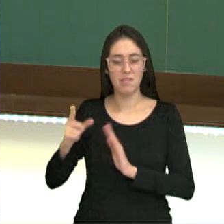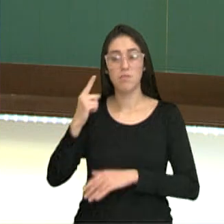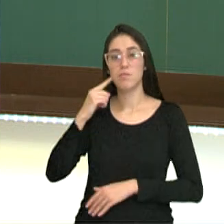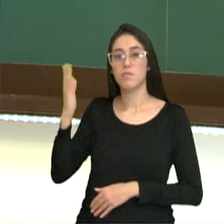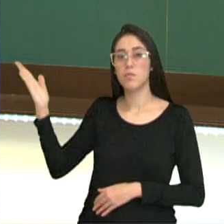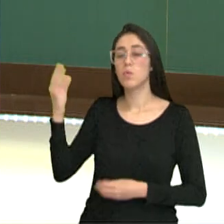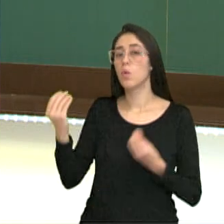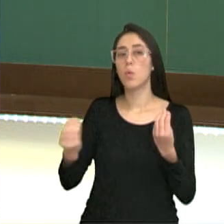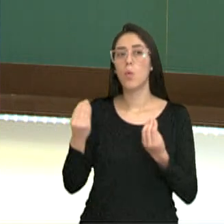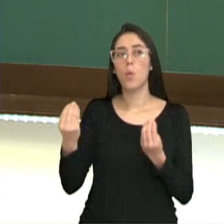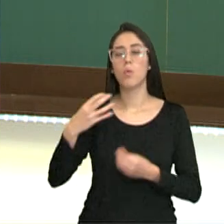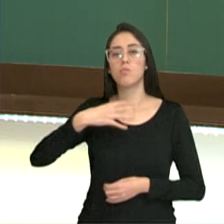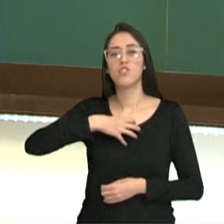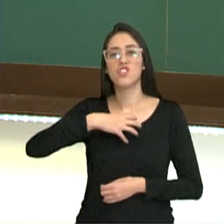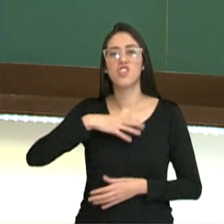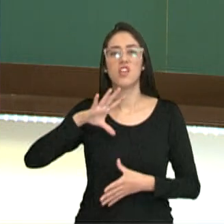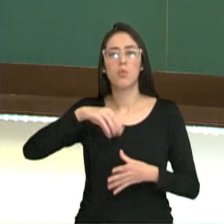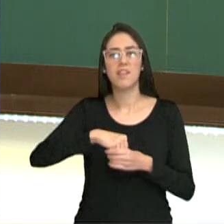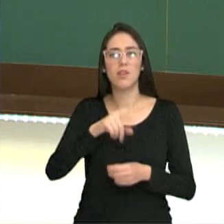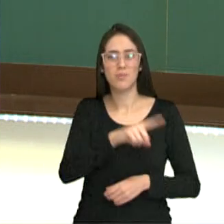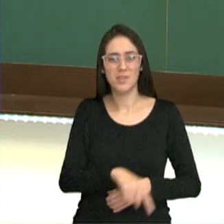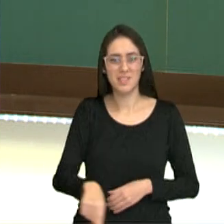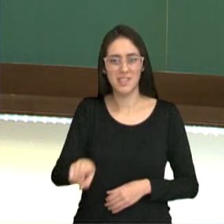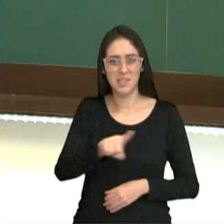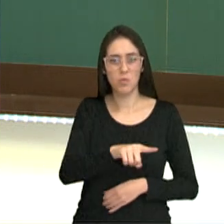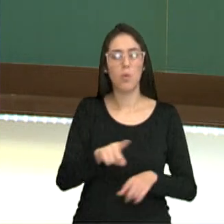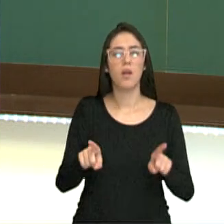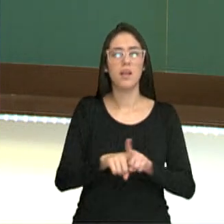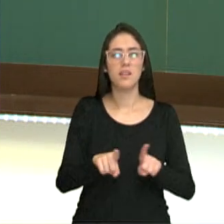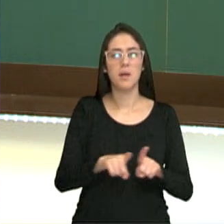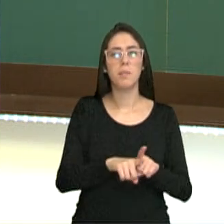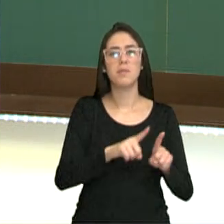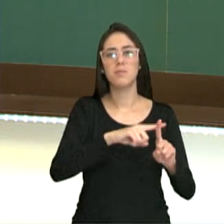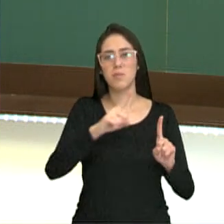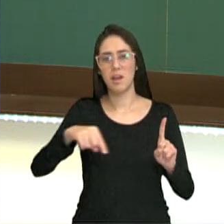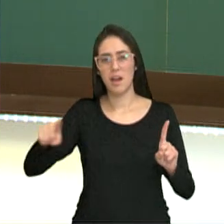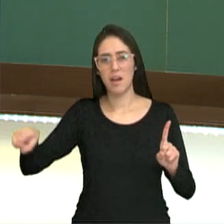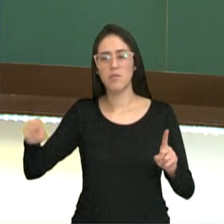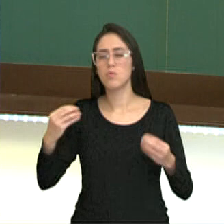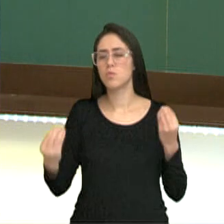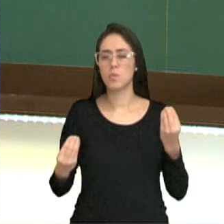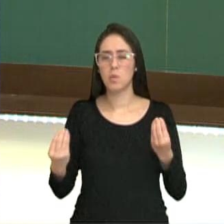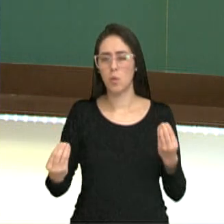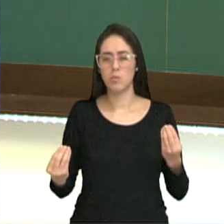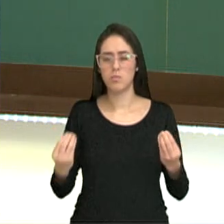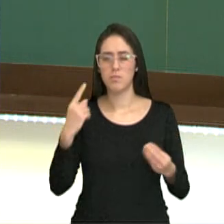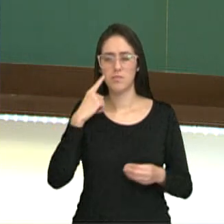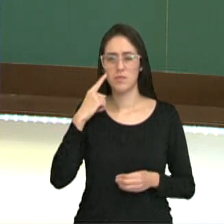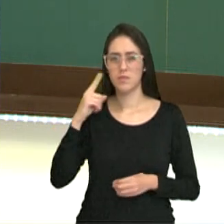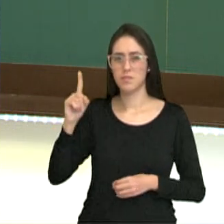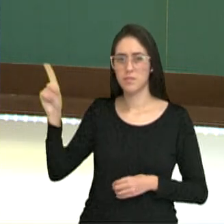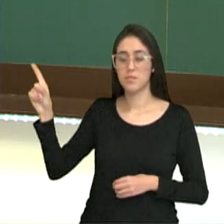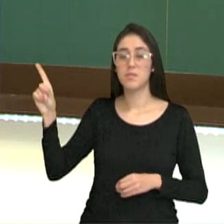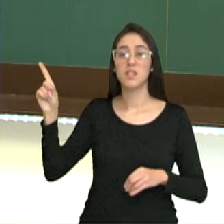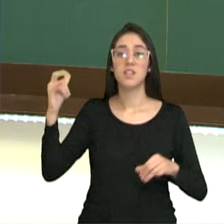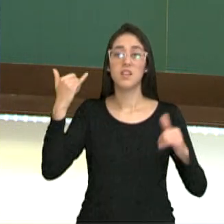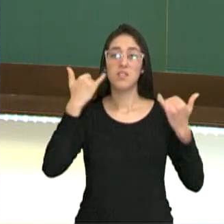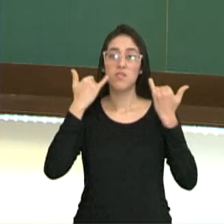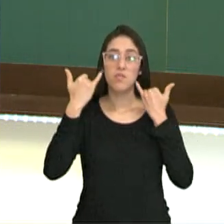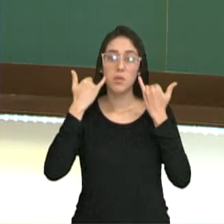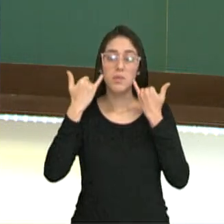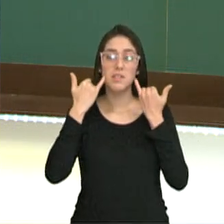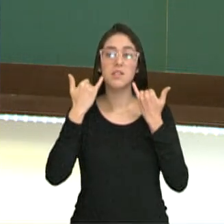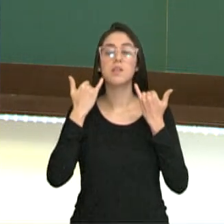se comporta, né, dentro do círculo trigonométrico e também dentro do gráfico, né? Então, as informações, elas